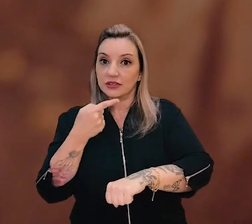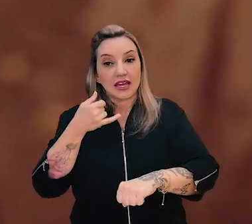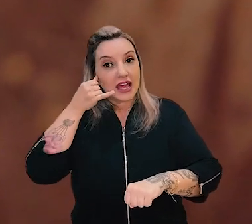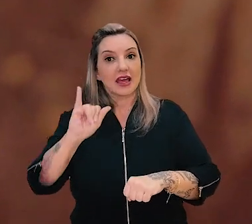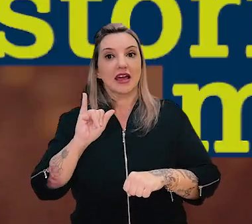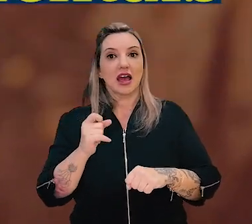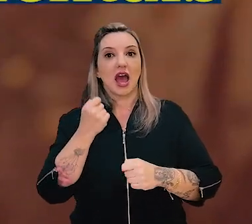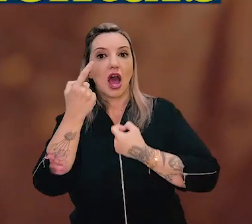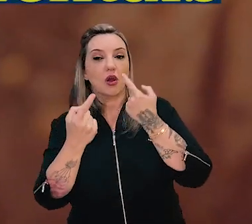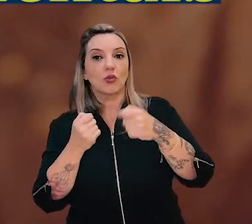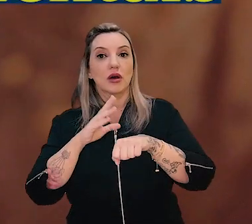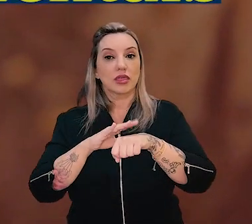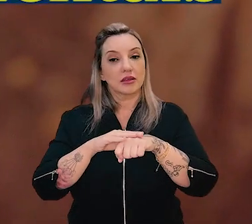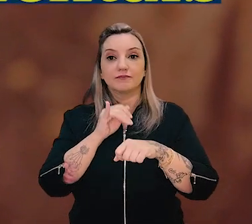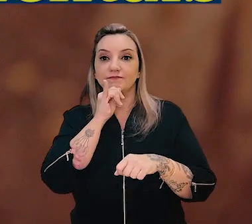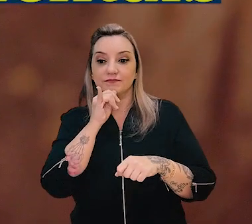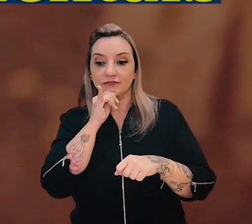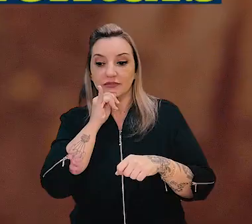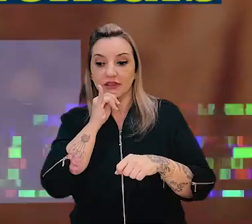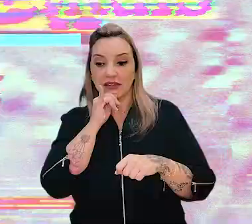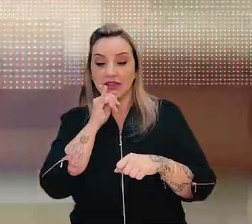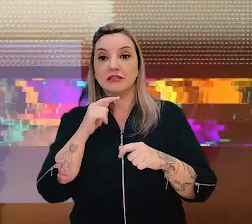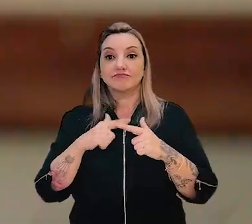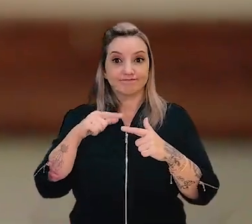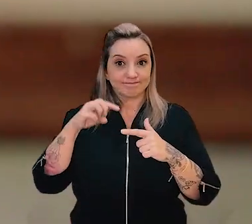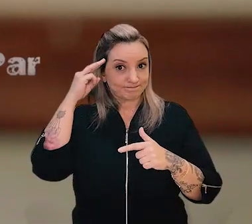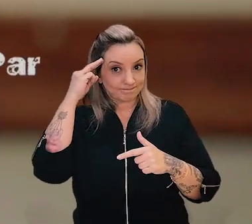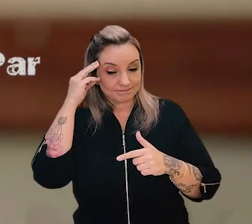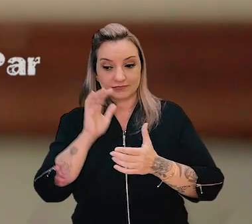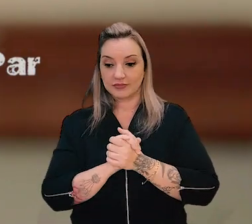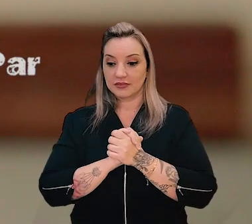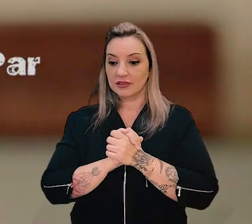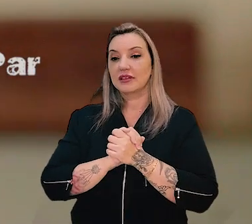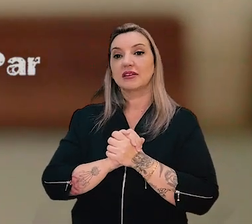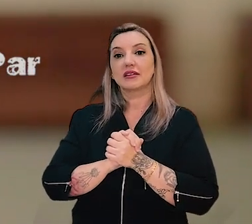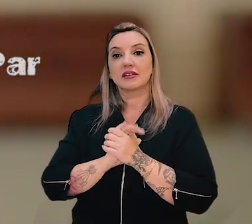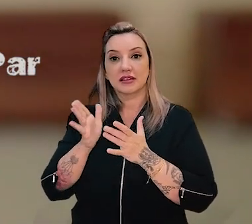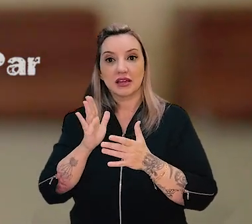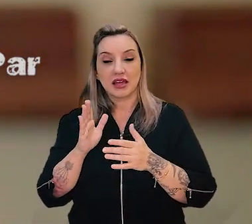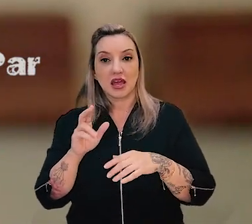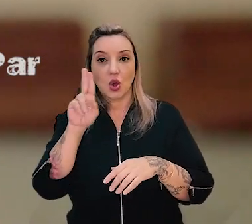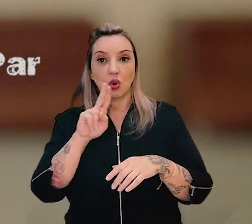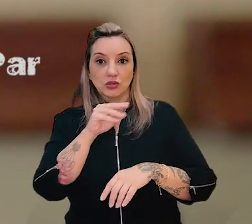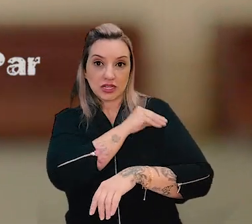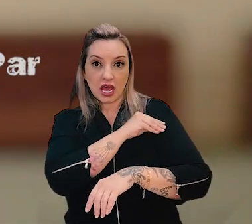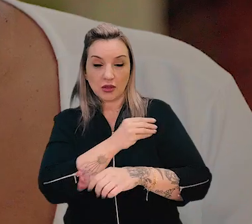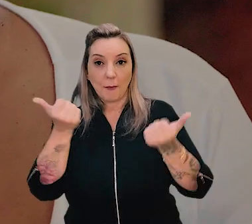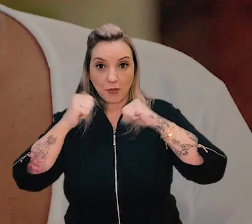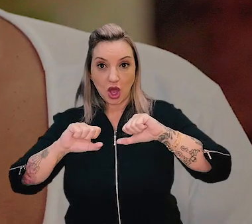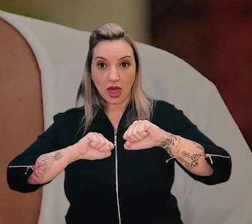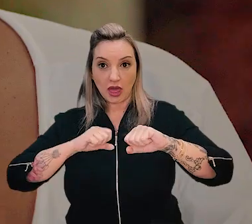previne algumas doenças, como, por exemplo, os transtornos mentais. Costumam dizer que o álcool ele pode piorar a depressão e